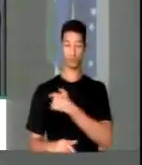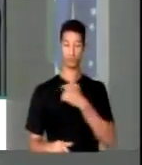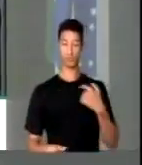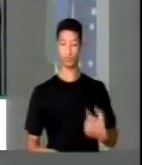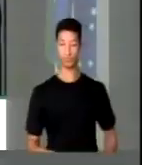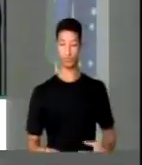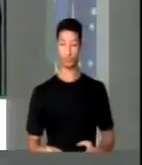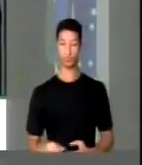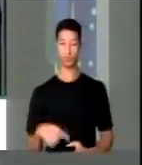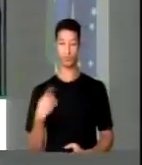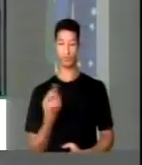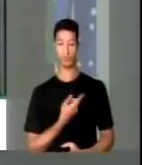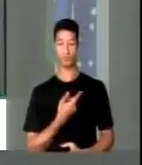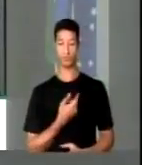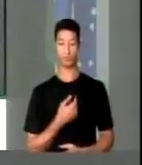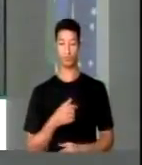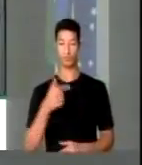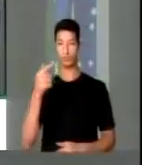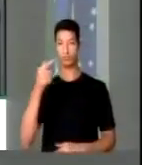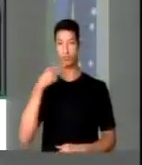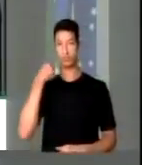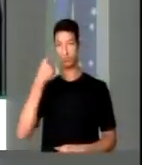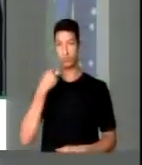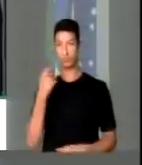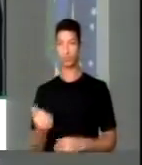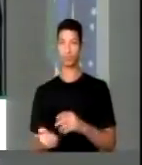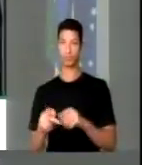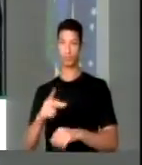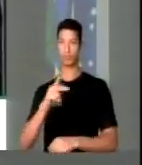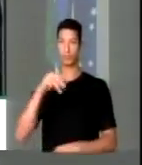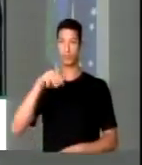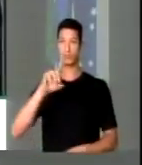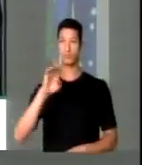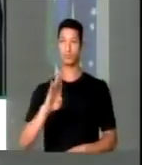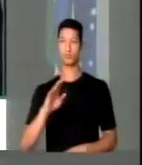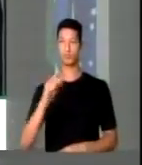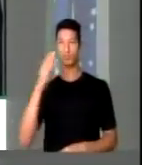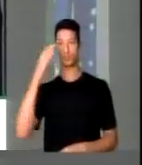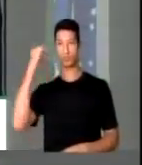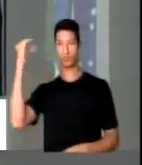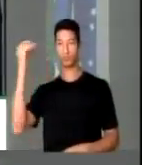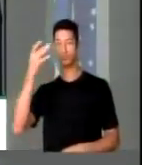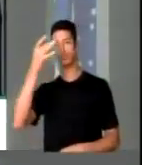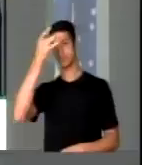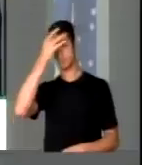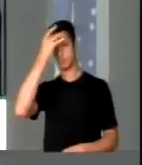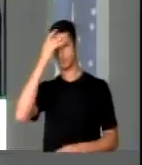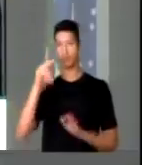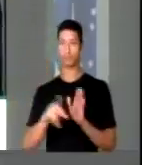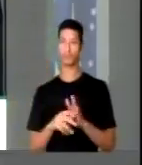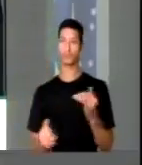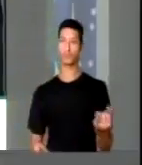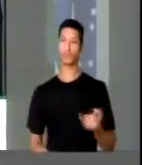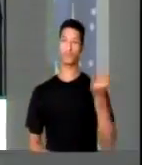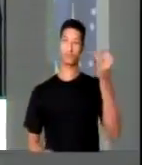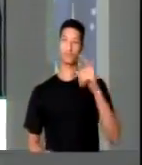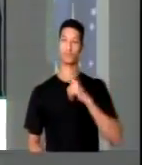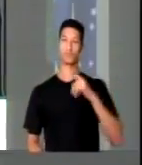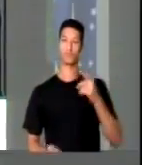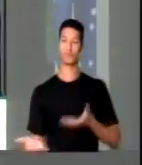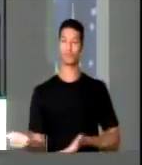China. Nossos 7 deputados do PMDB viajaram cientes da importância